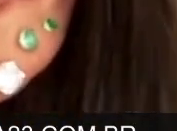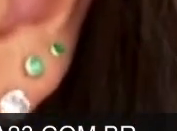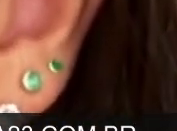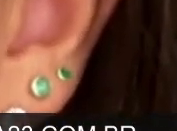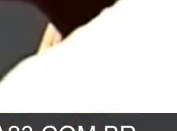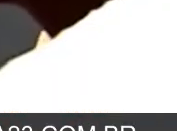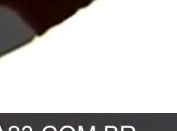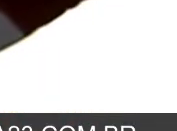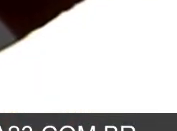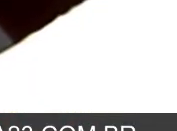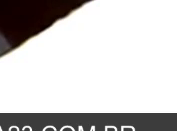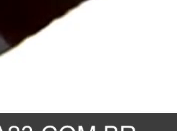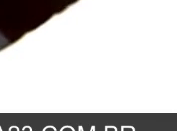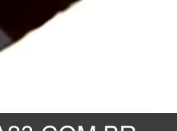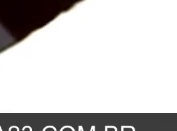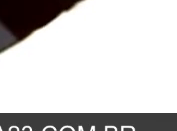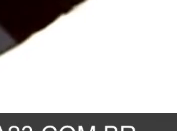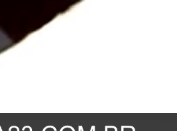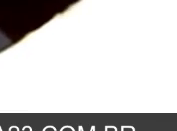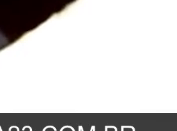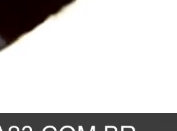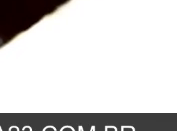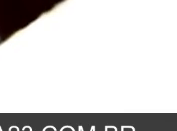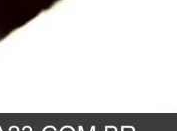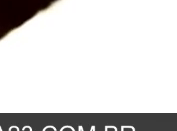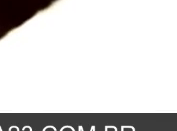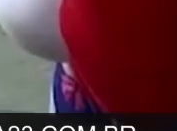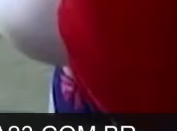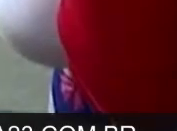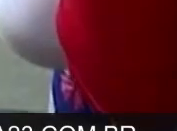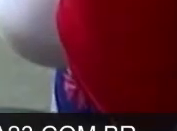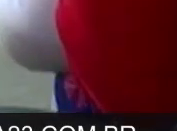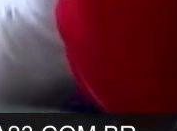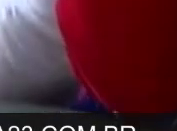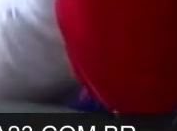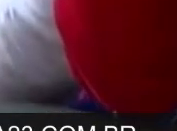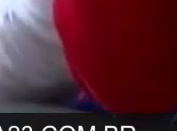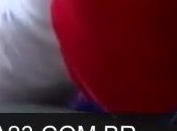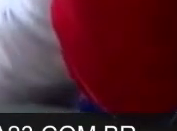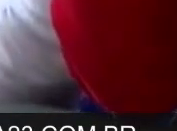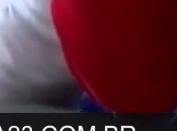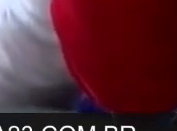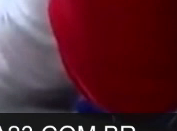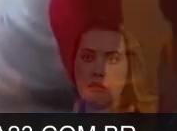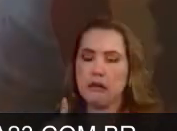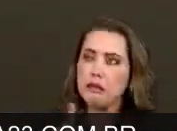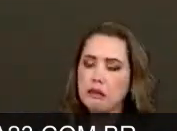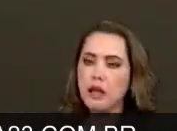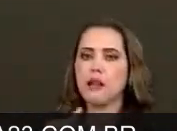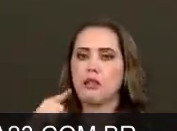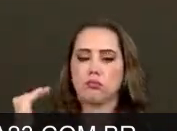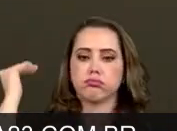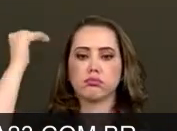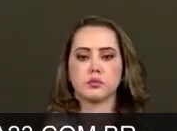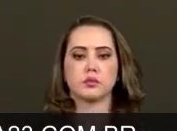dessa doença. É claro, tem uma reportagem muito especial que você acompanha agora no JR 23. A